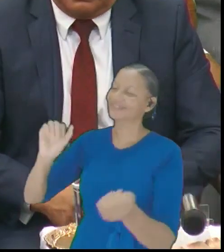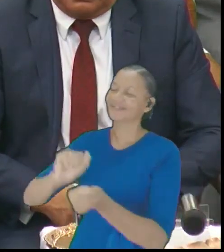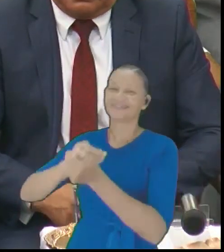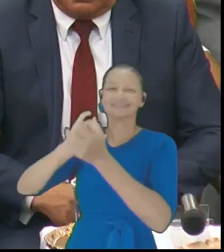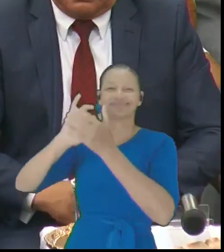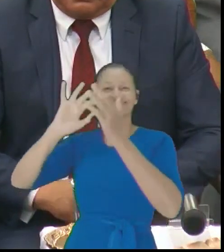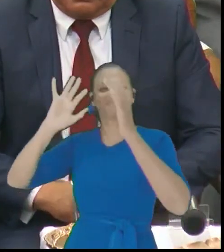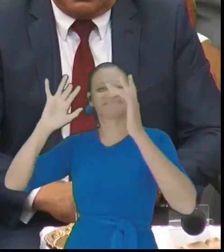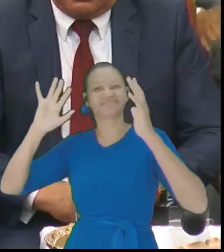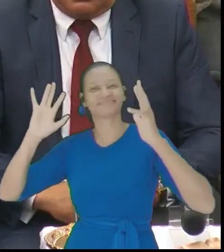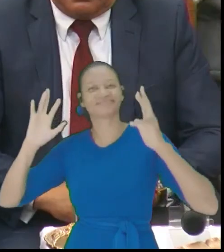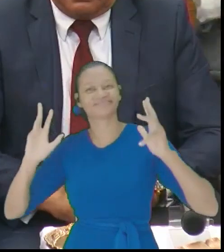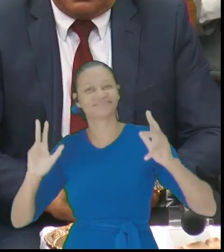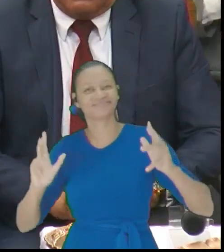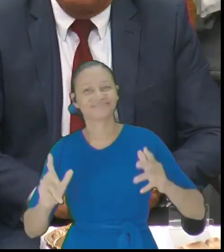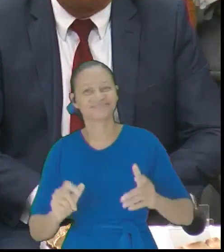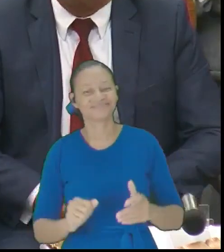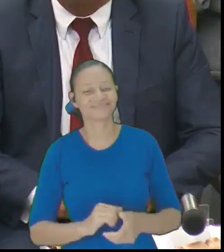glorificado.